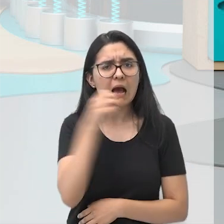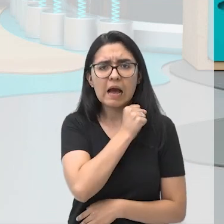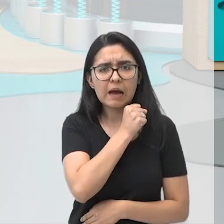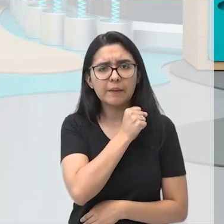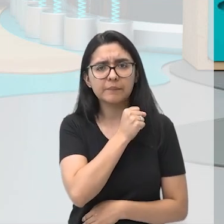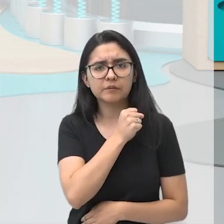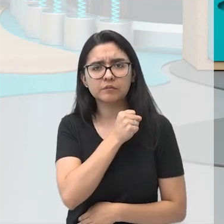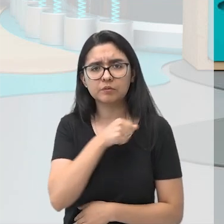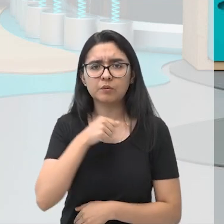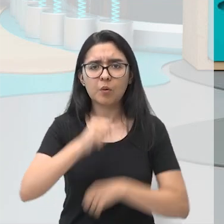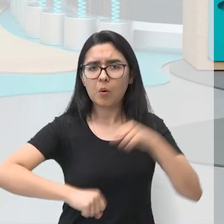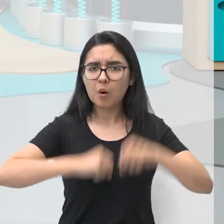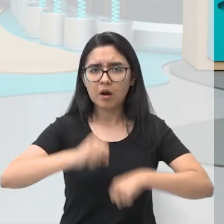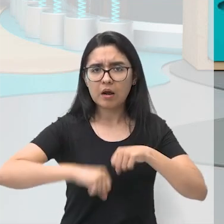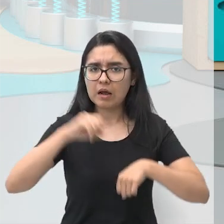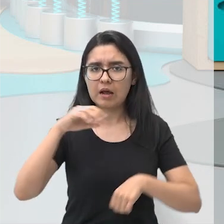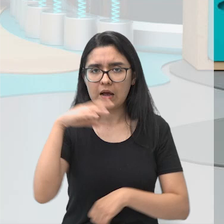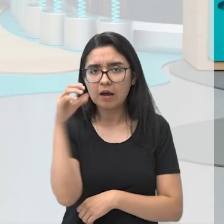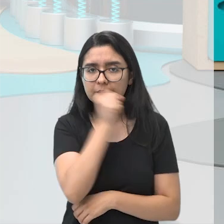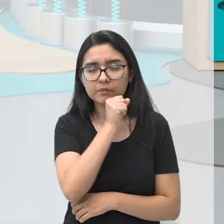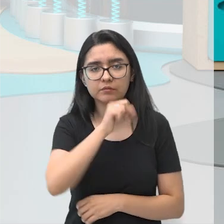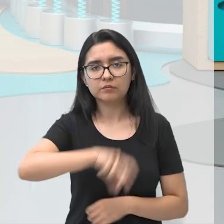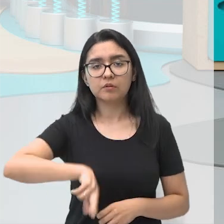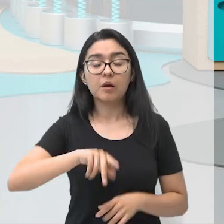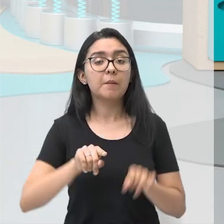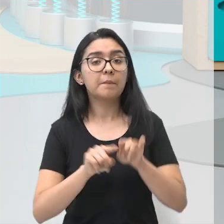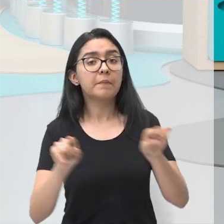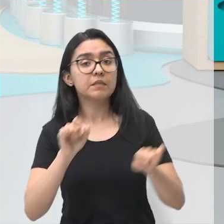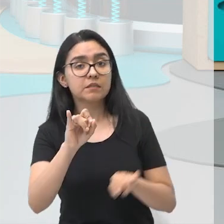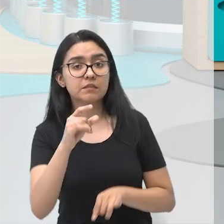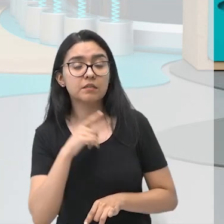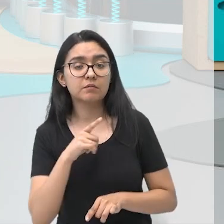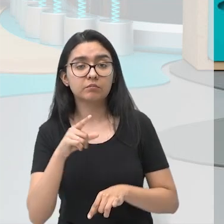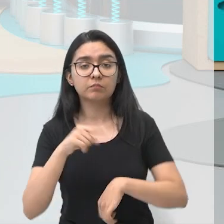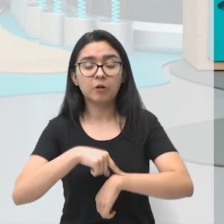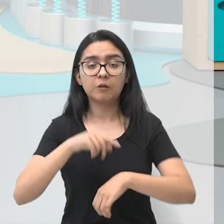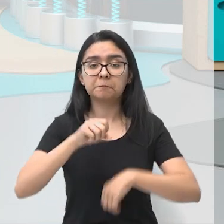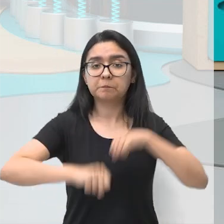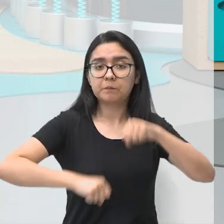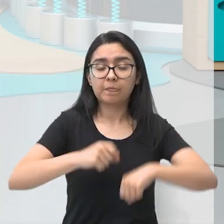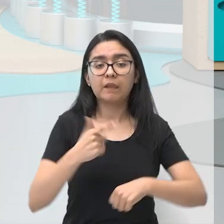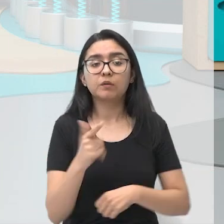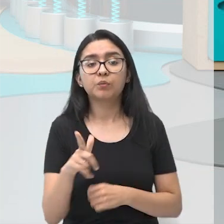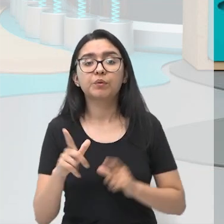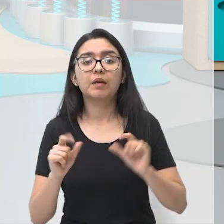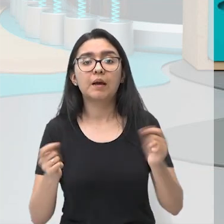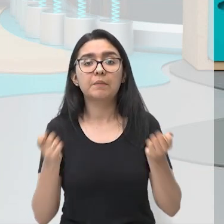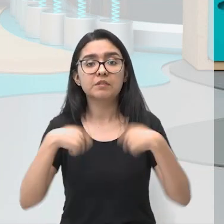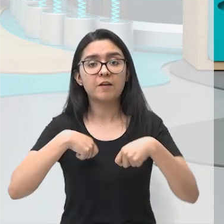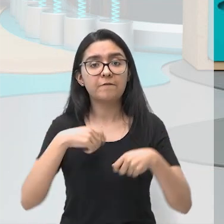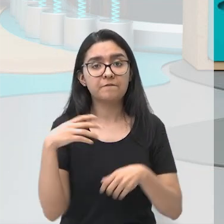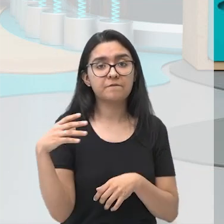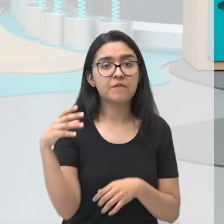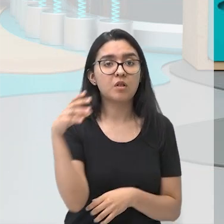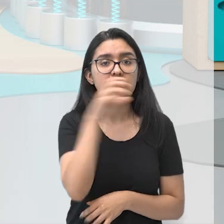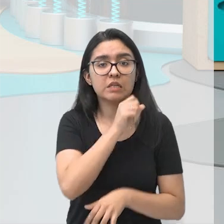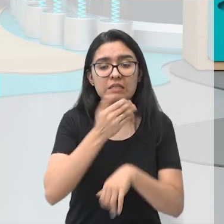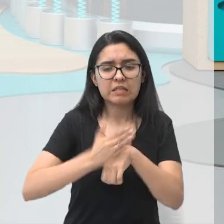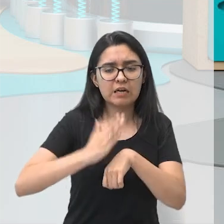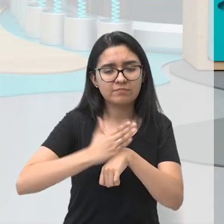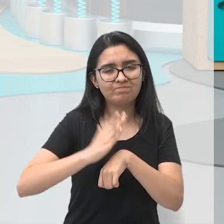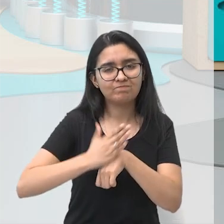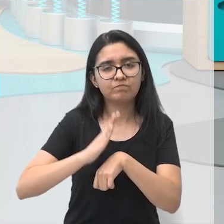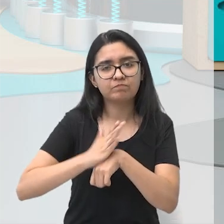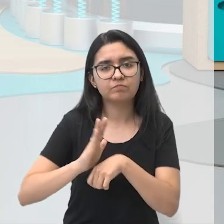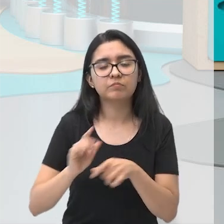rapidão. Só que para correr, se você não souber, não tiver essa capacidade de velocidade bem treinada